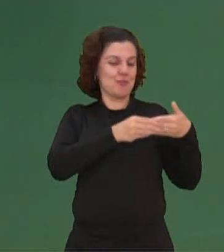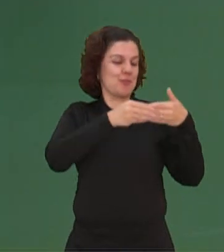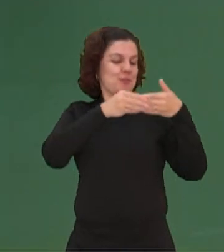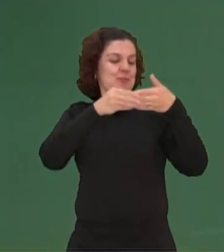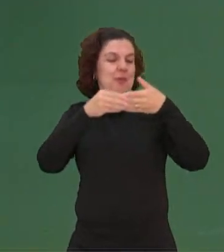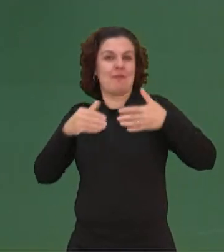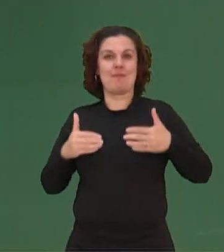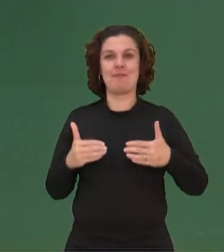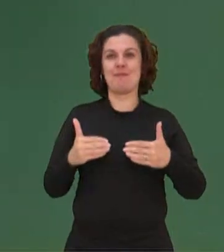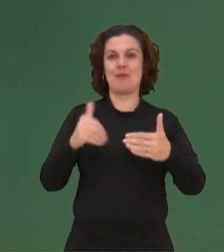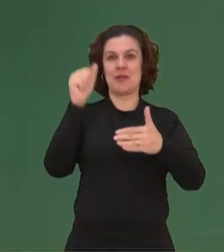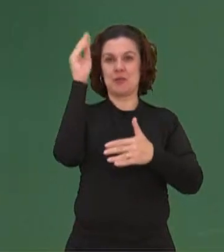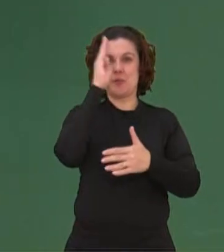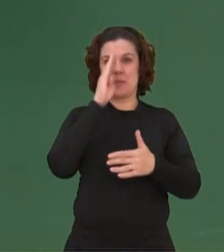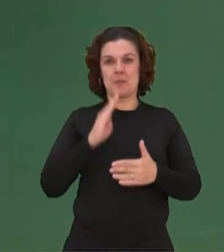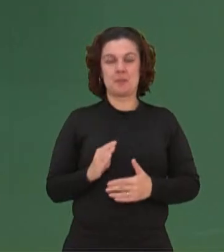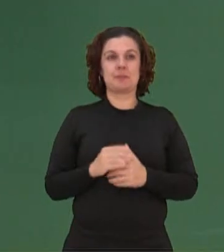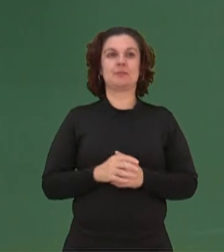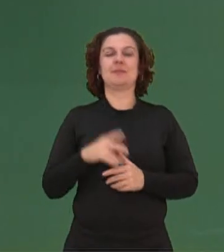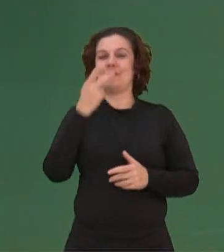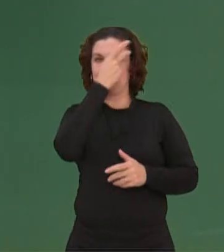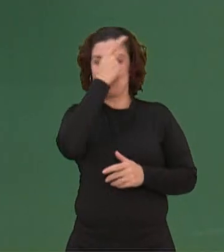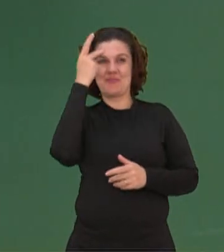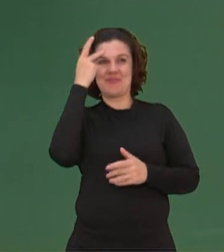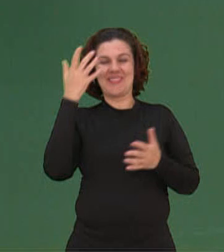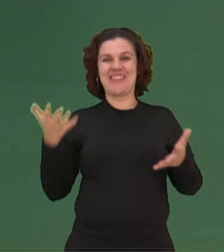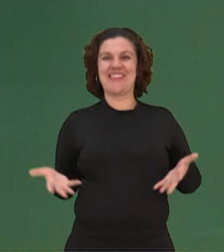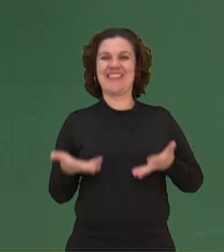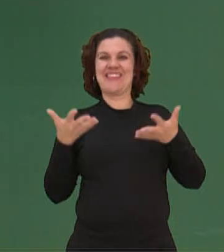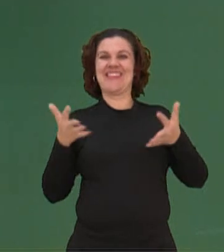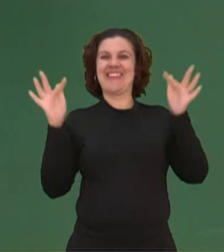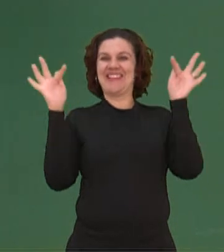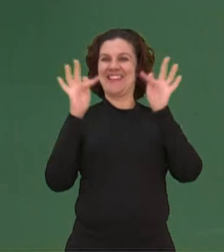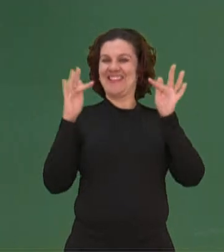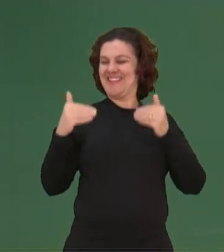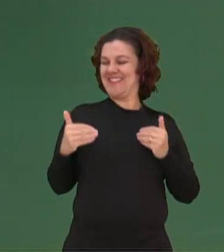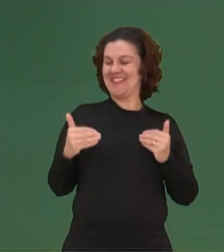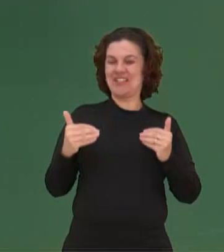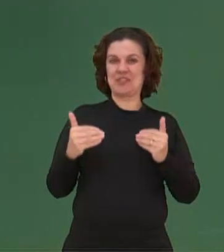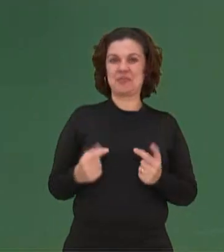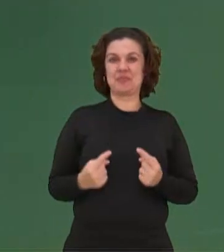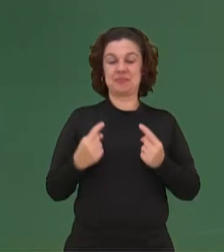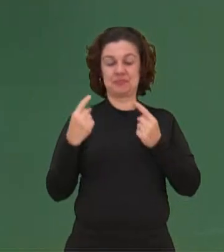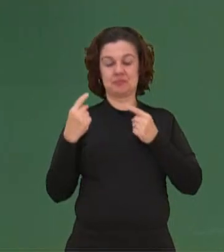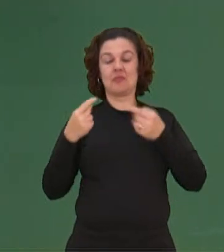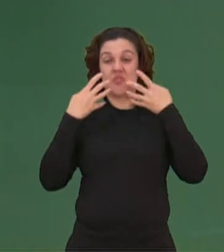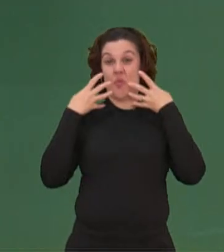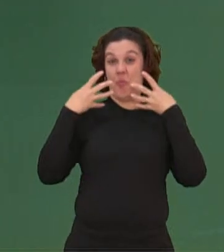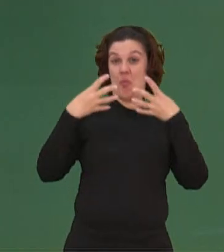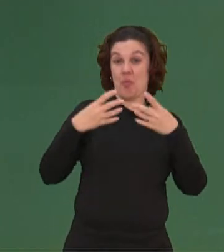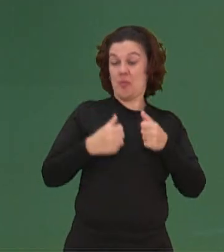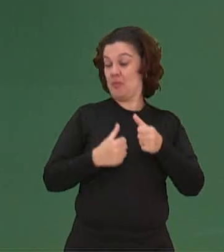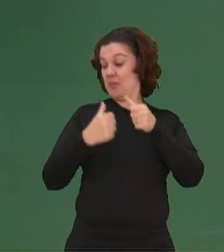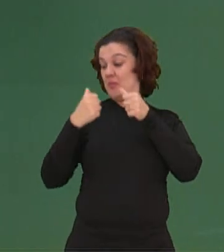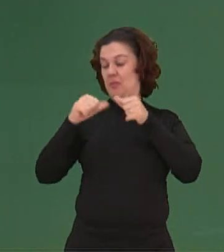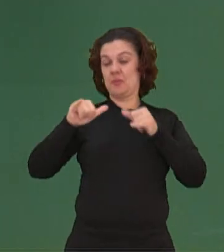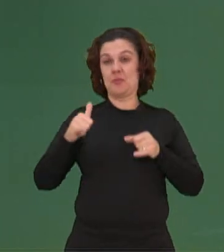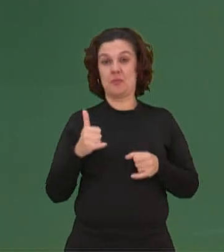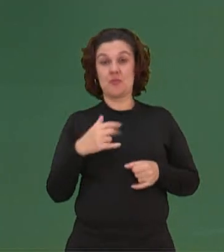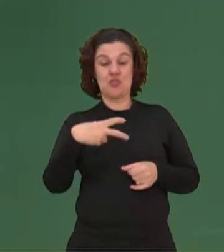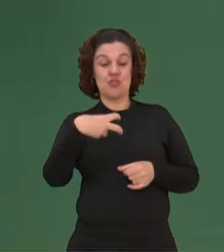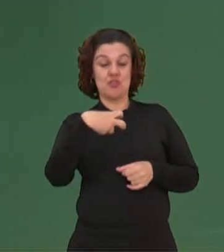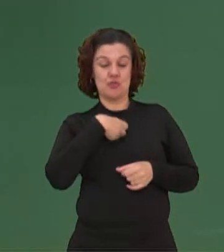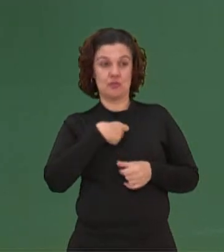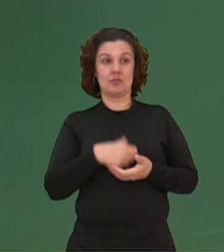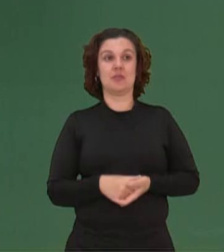para frente, e as pessoas estão felizes caminhando para frente. Então, propaganda do governo Getúlio Vargas,